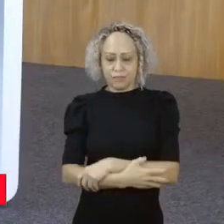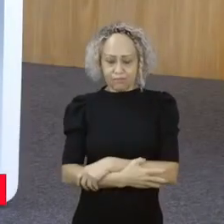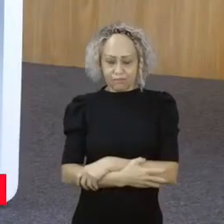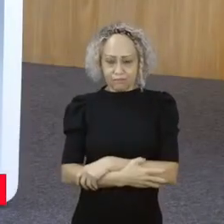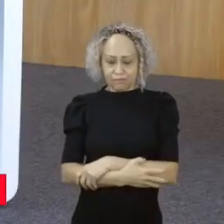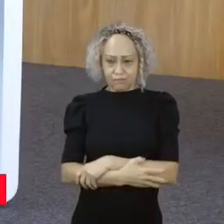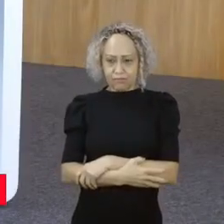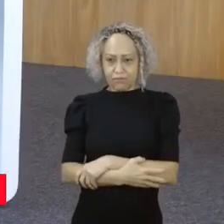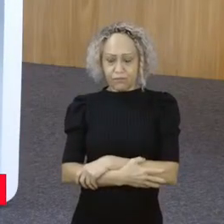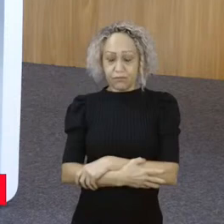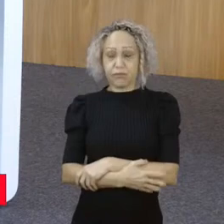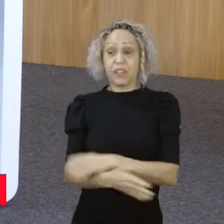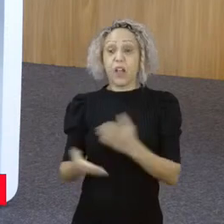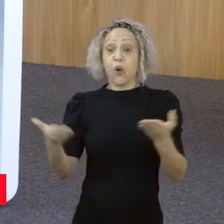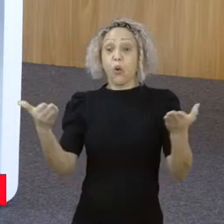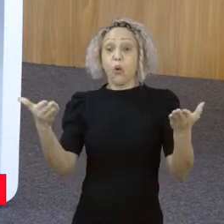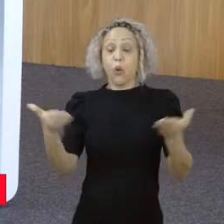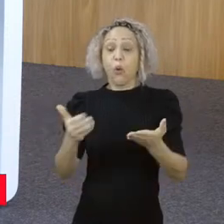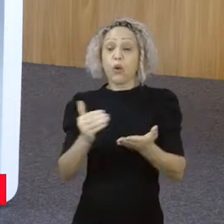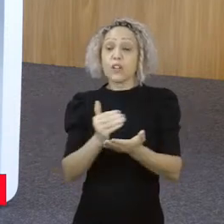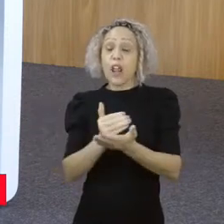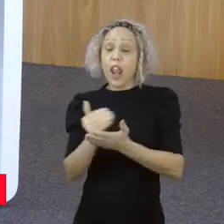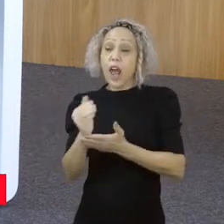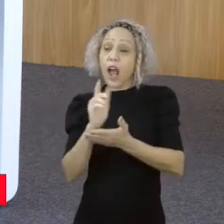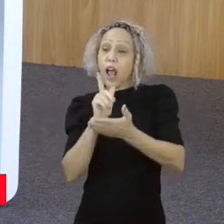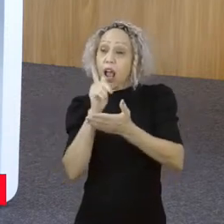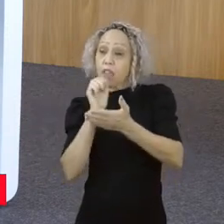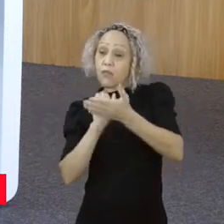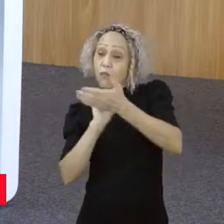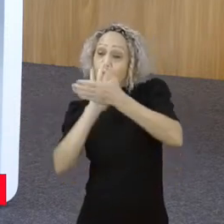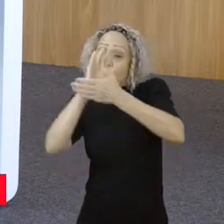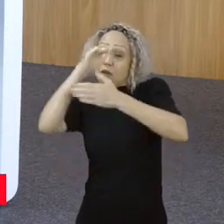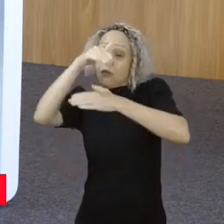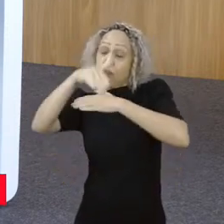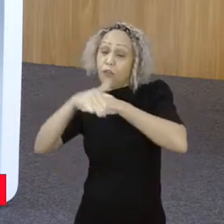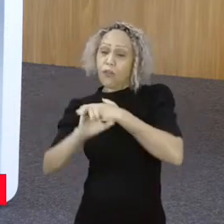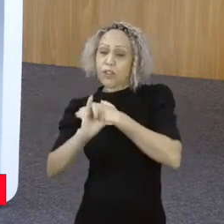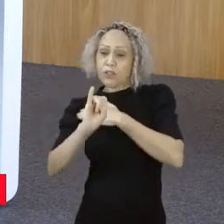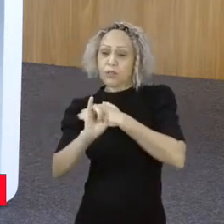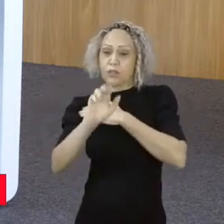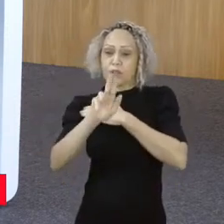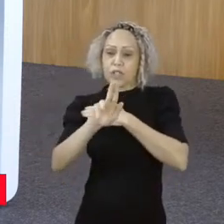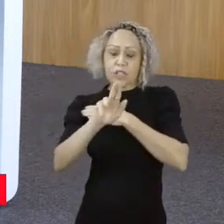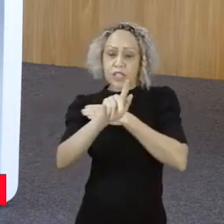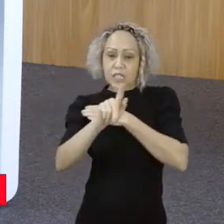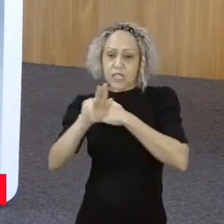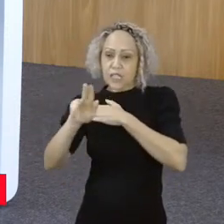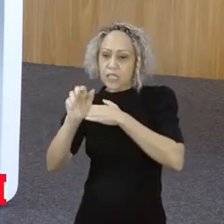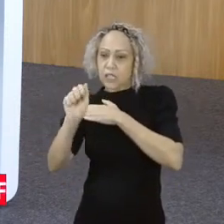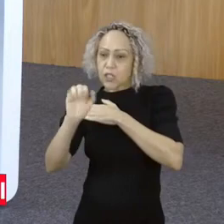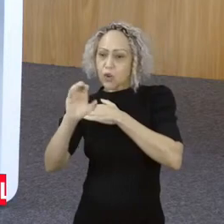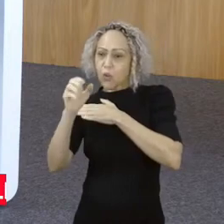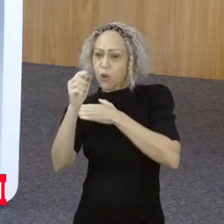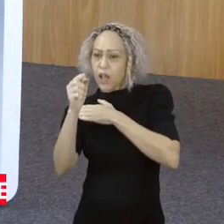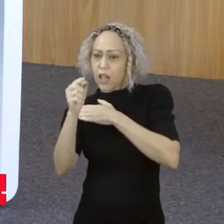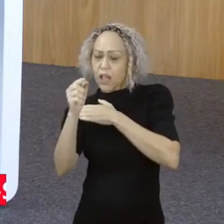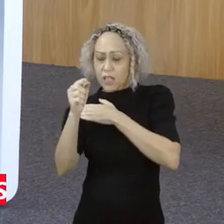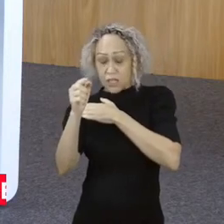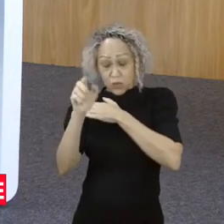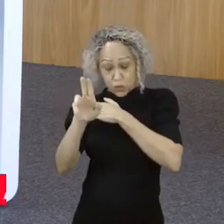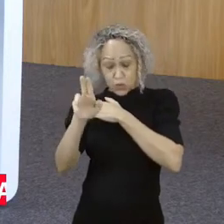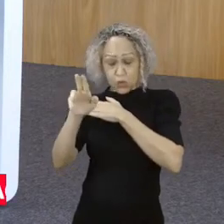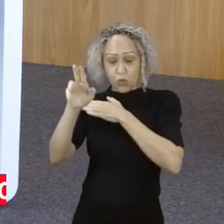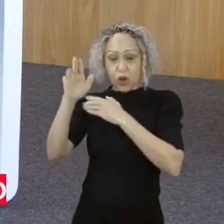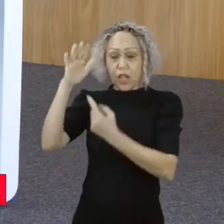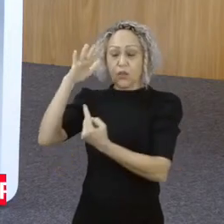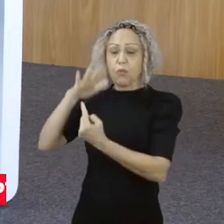Exato, e hoje começa em Foz do Iguaçu, no Paraná, a Jornada de Integração dos Povos. As atividades acontecem até o próximo